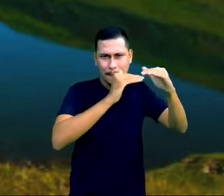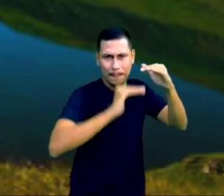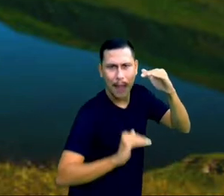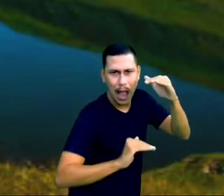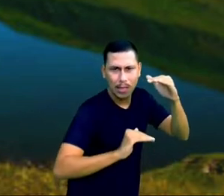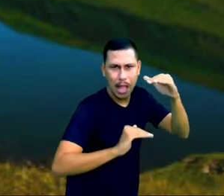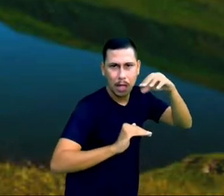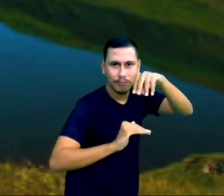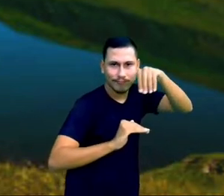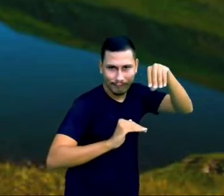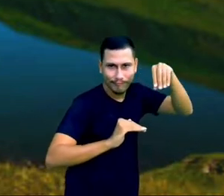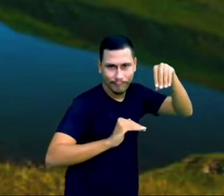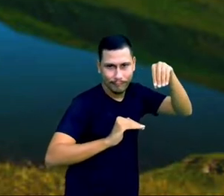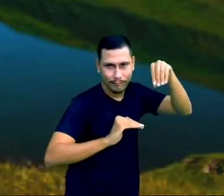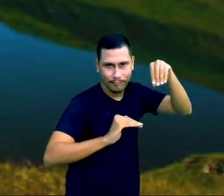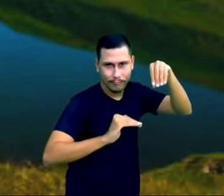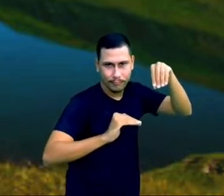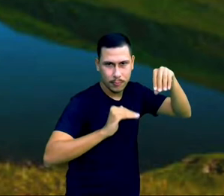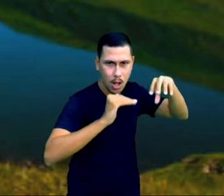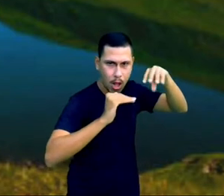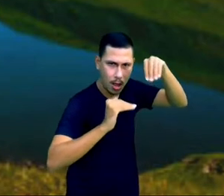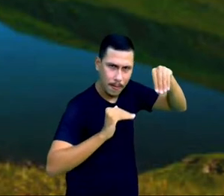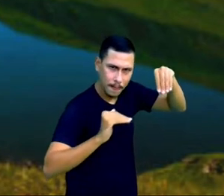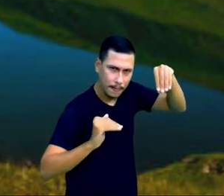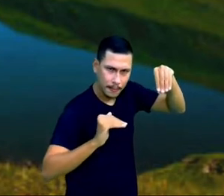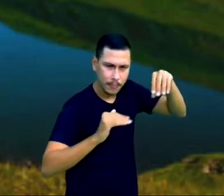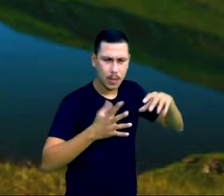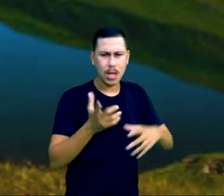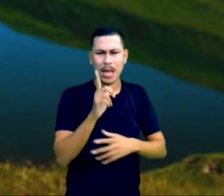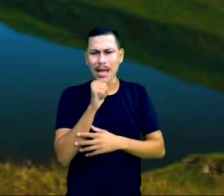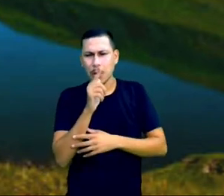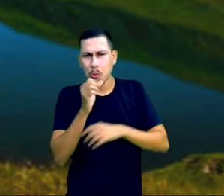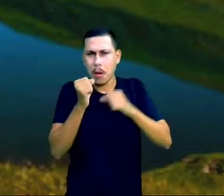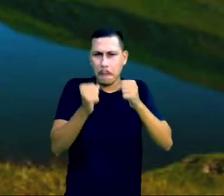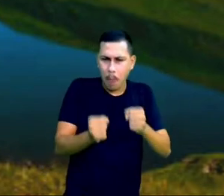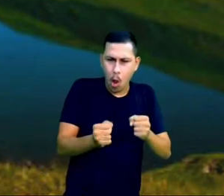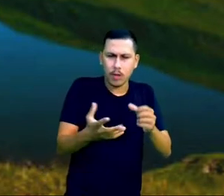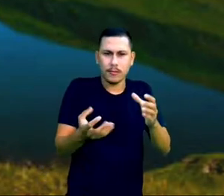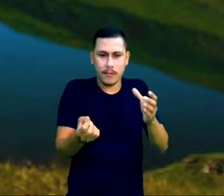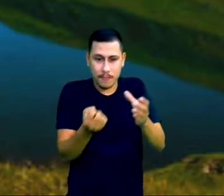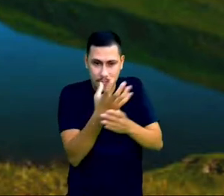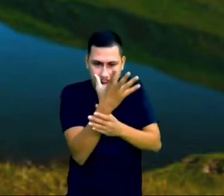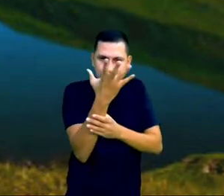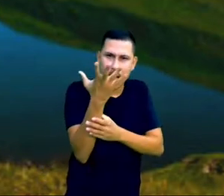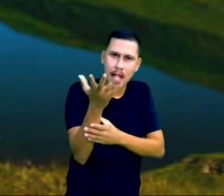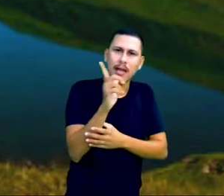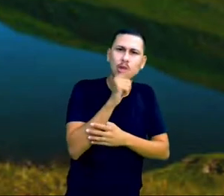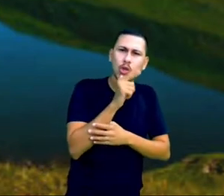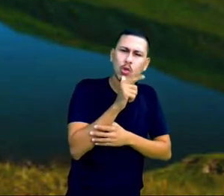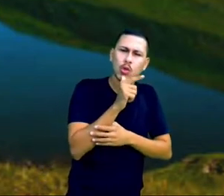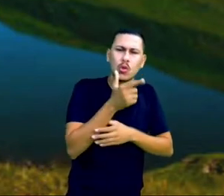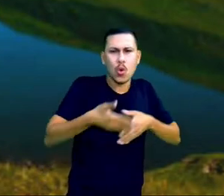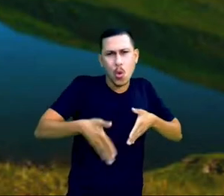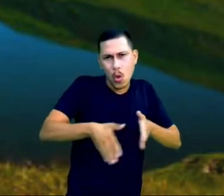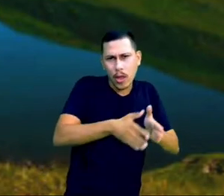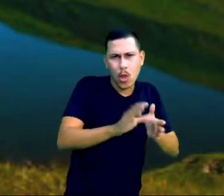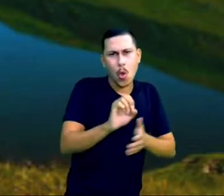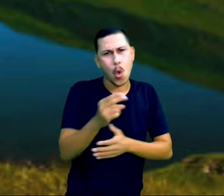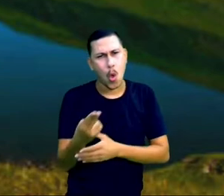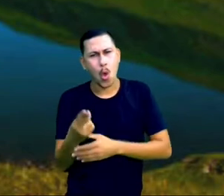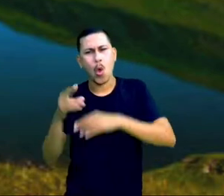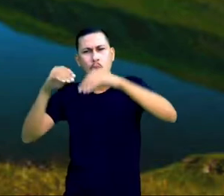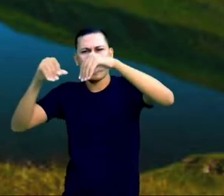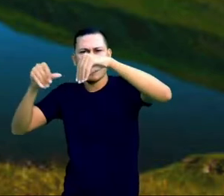terreno. Essa água pode vir de rios, de fontes subterrâneas,